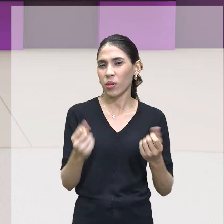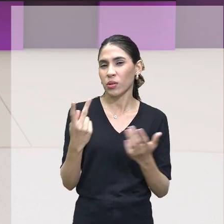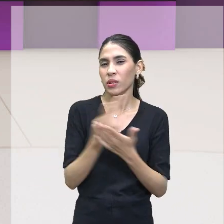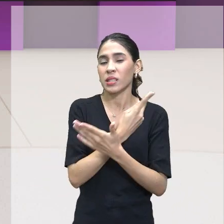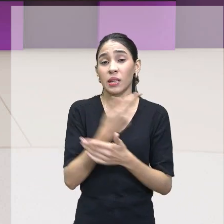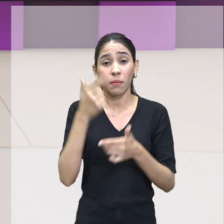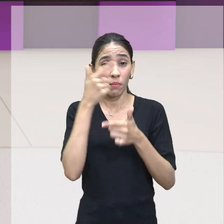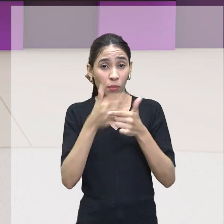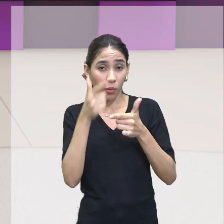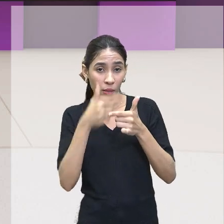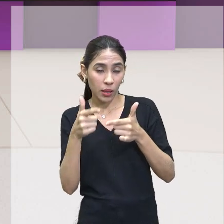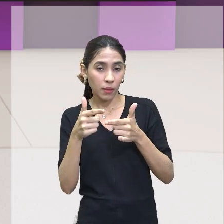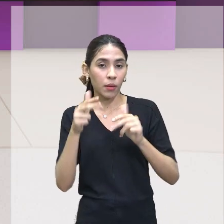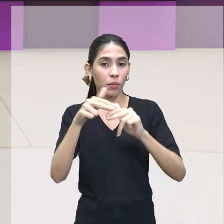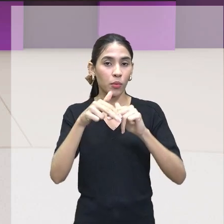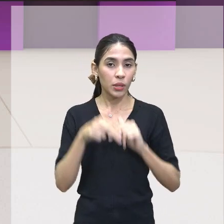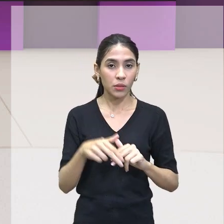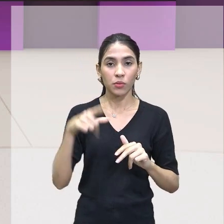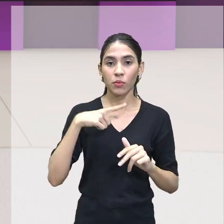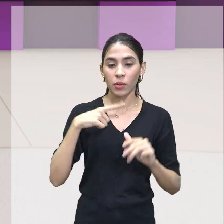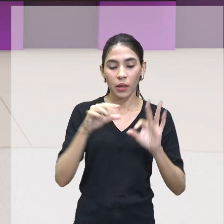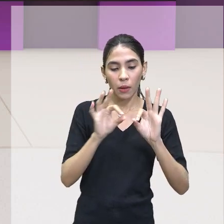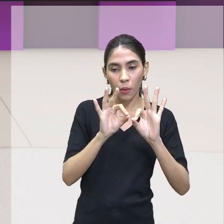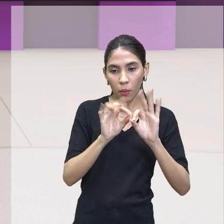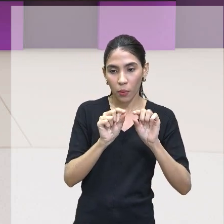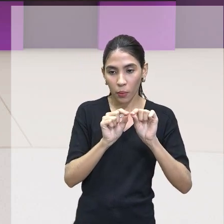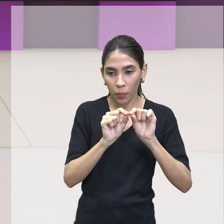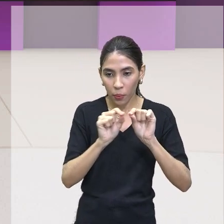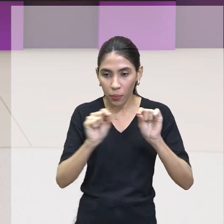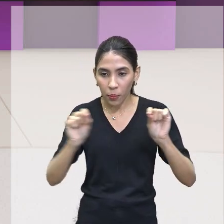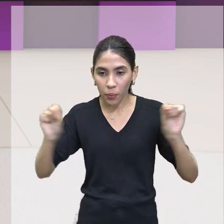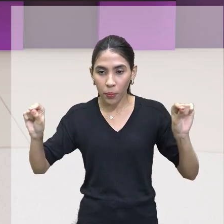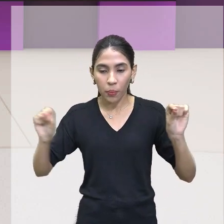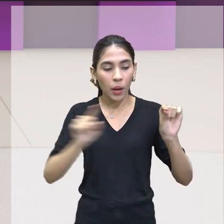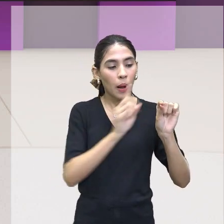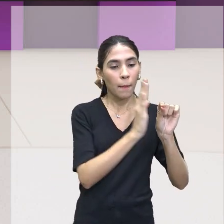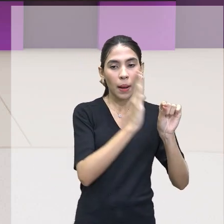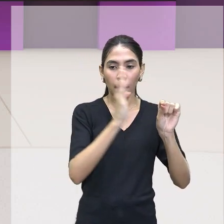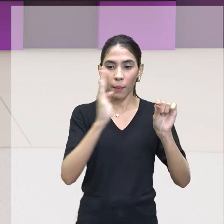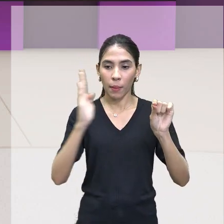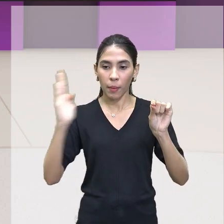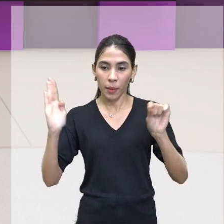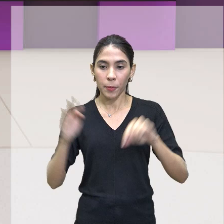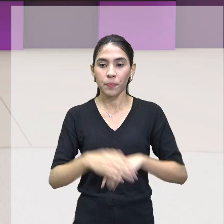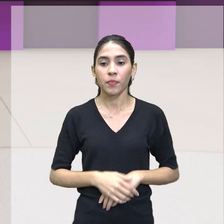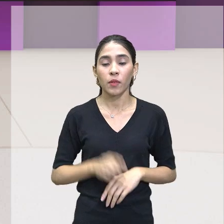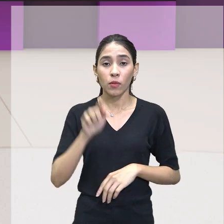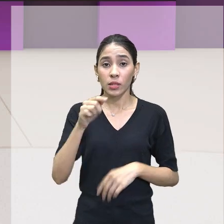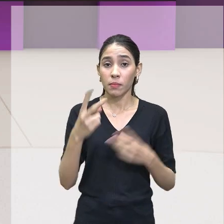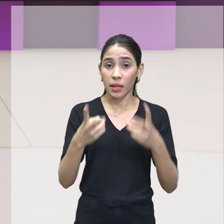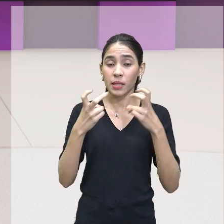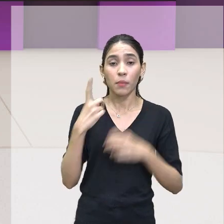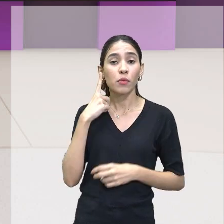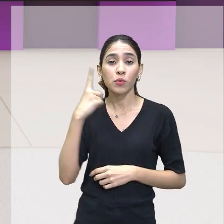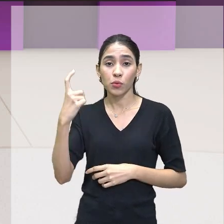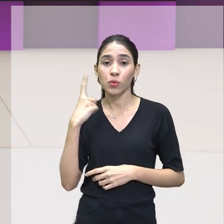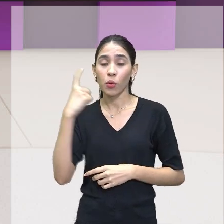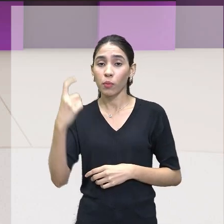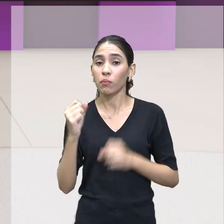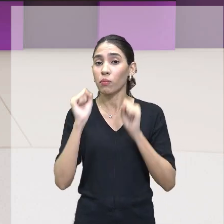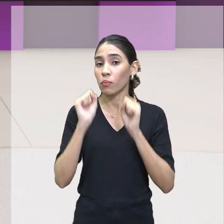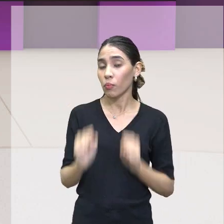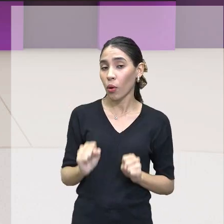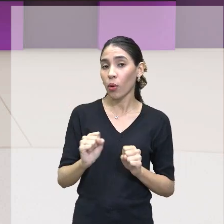que existe aí essa escala. Então, observem aí, ó, os sons que podem ou não agravar a sua